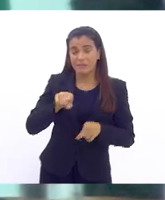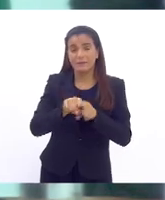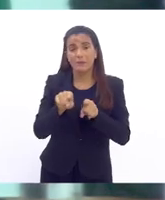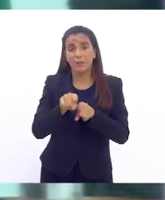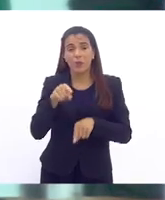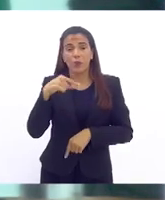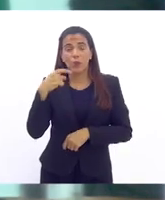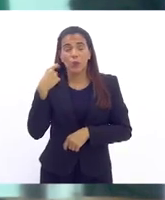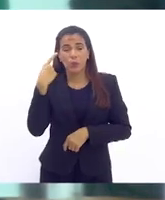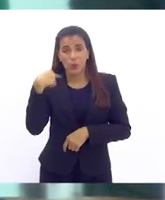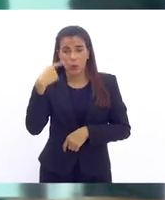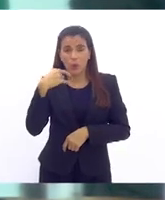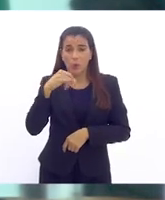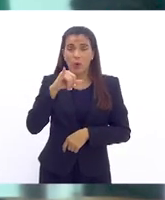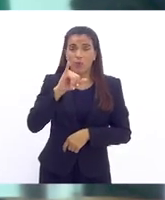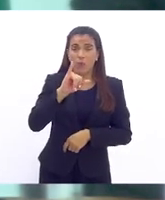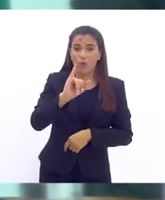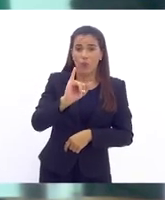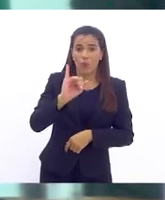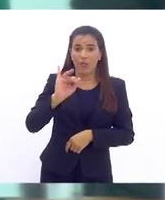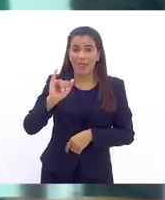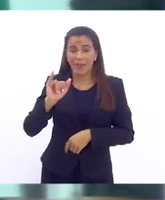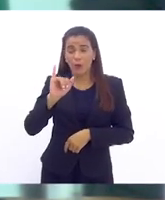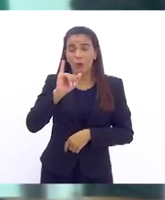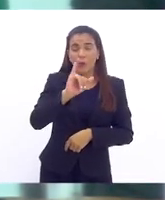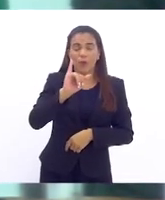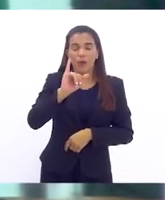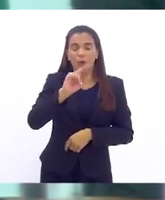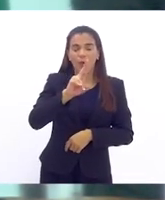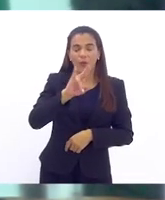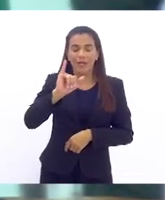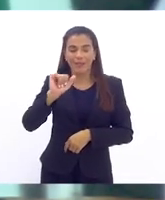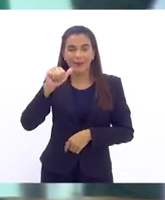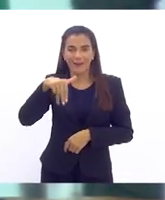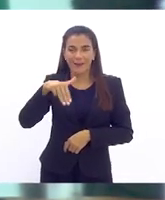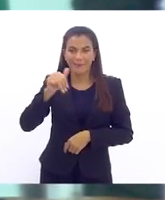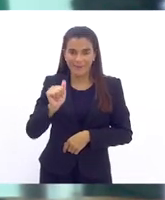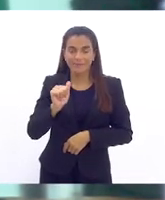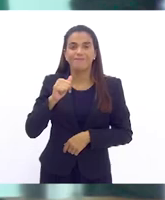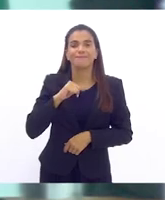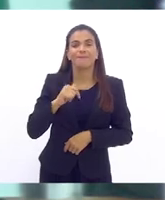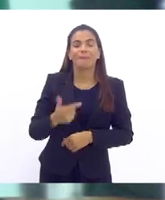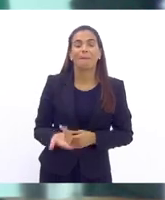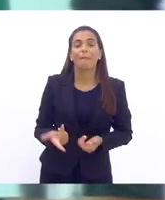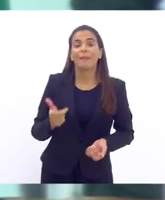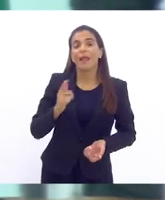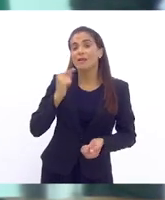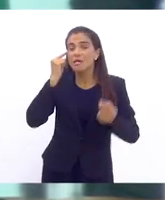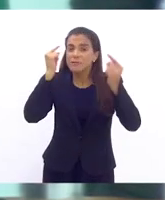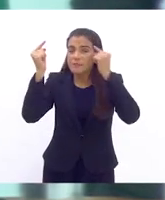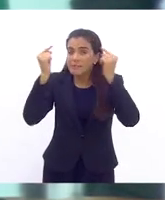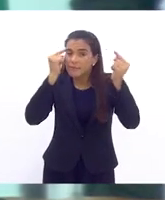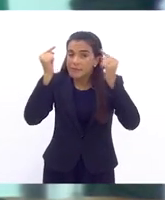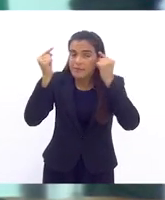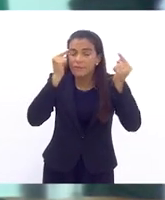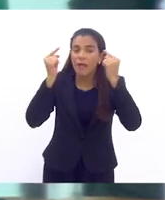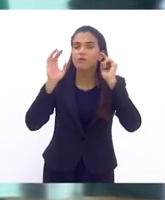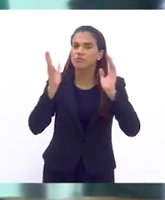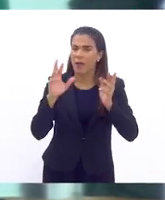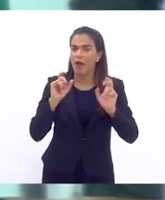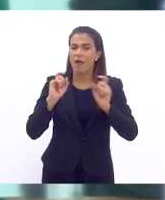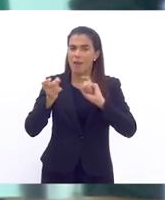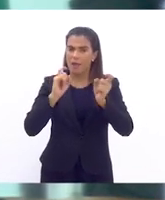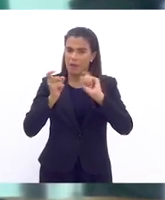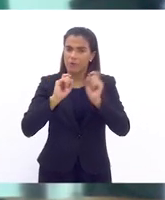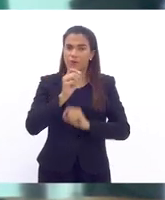MPF e o doutor Maximino do MPE acompanhou a gente nesse processo todo que a gente tá fazendo a nossa ideia a gente já fez a reunião